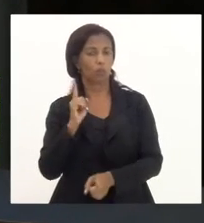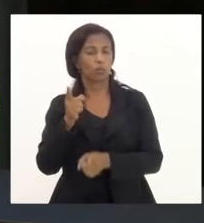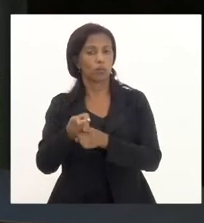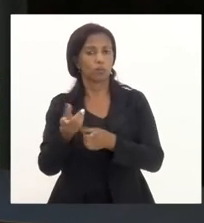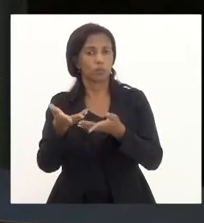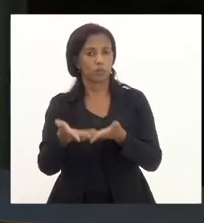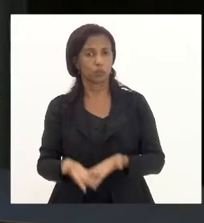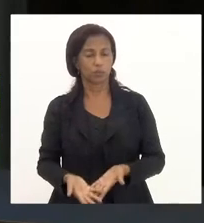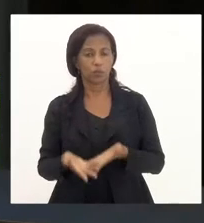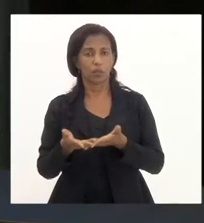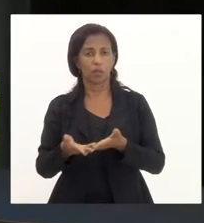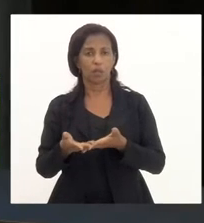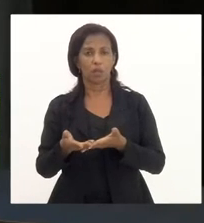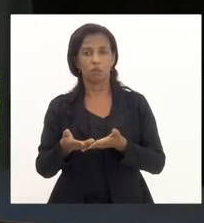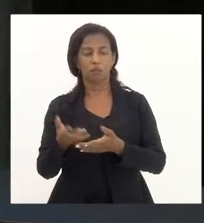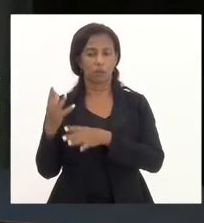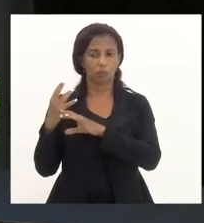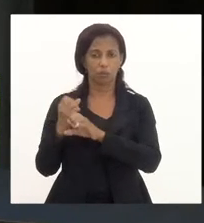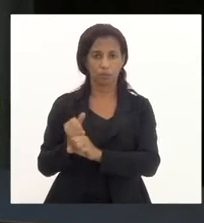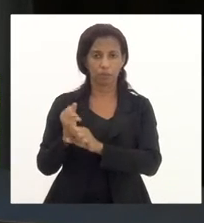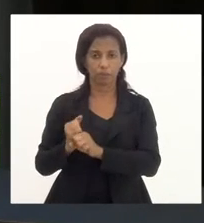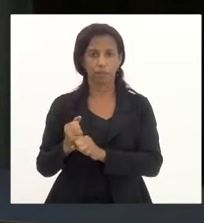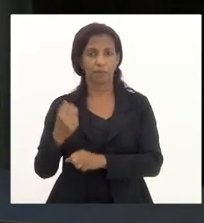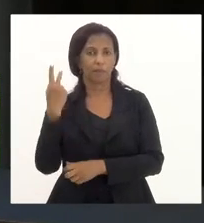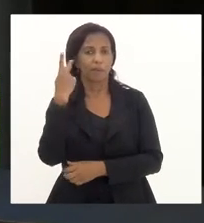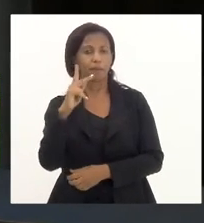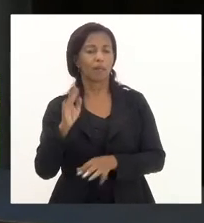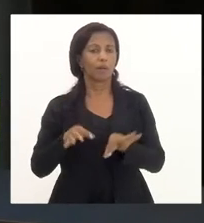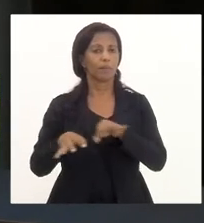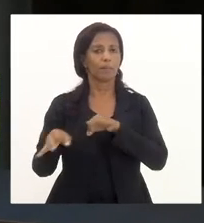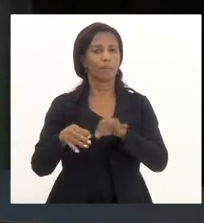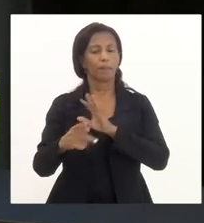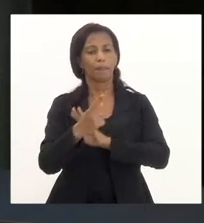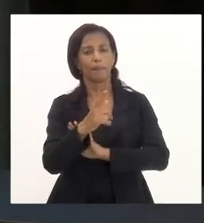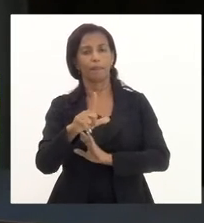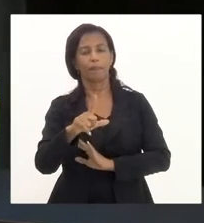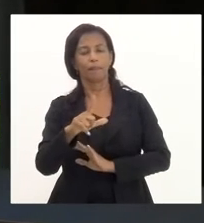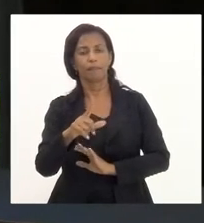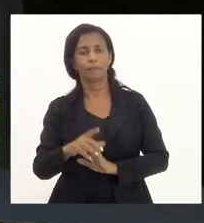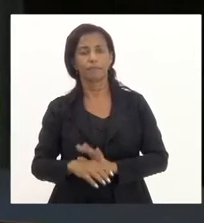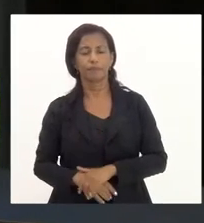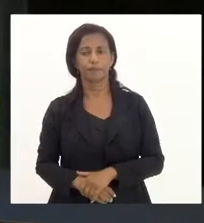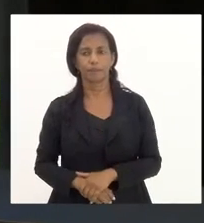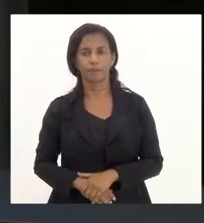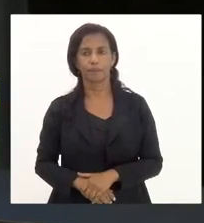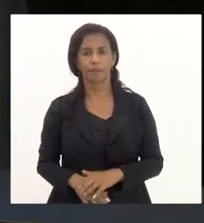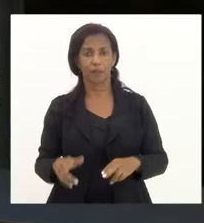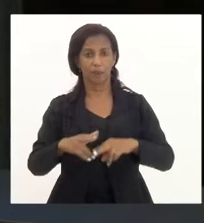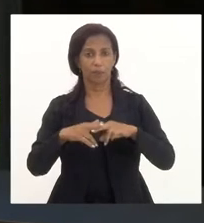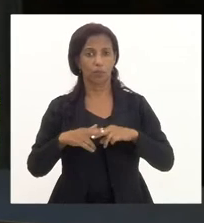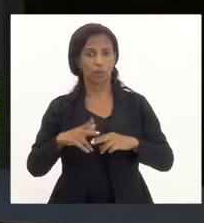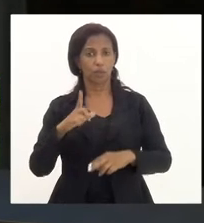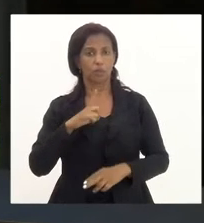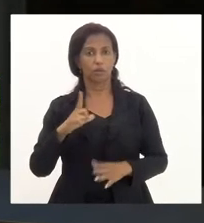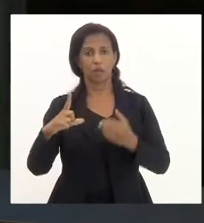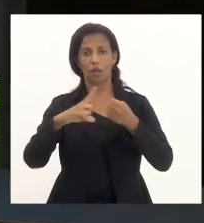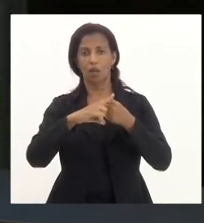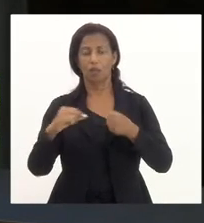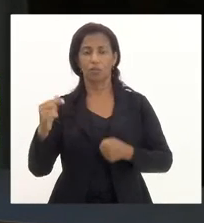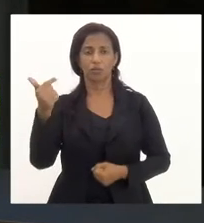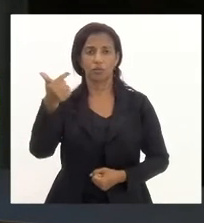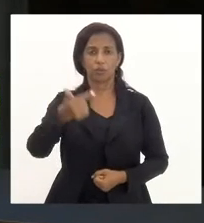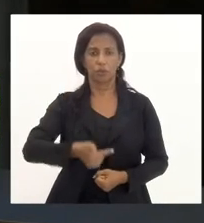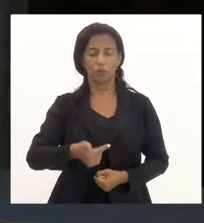encontra no manual de contabilidade para o projeto de lei e por isso existe o artigo